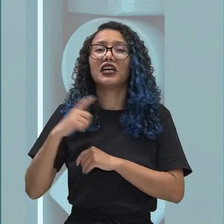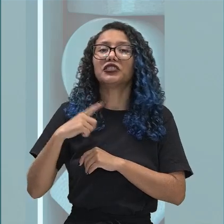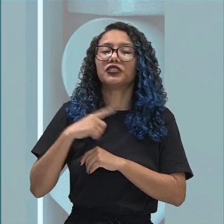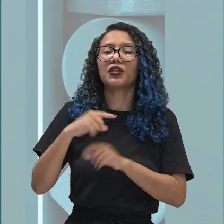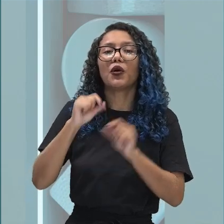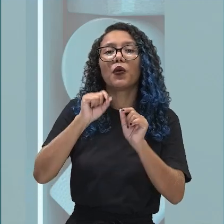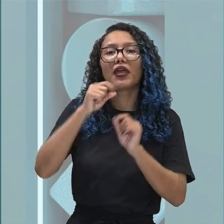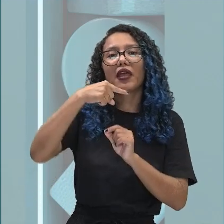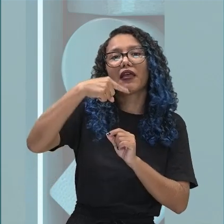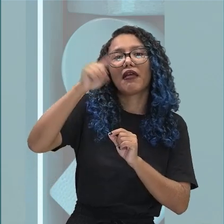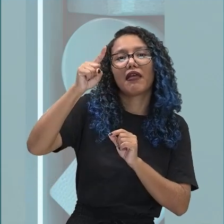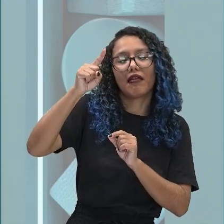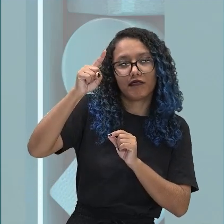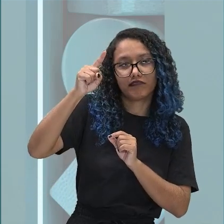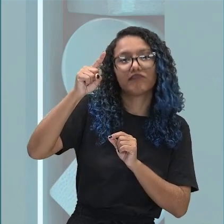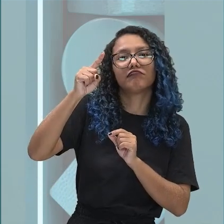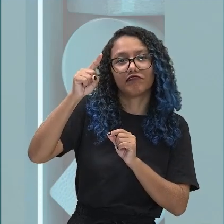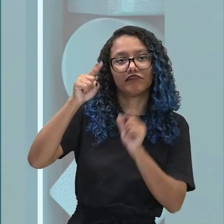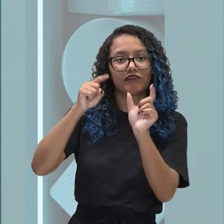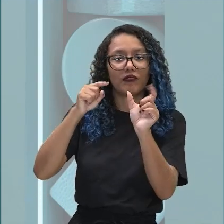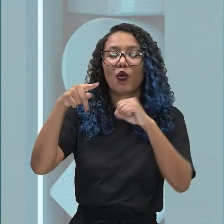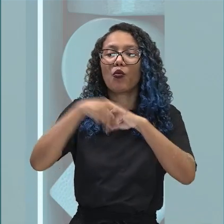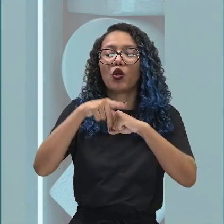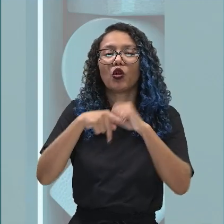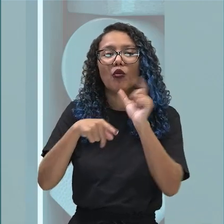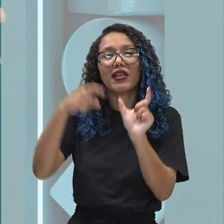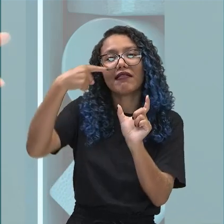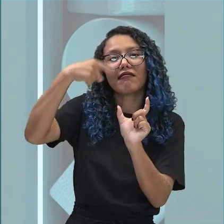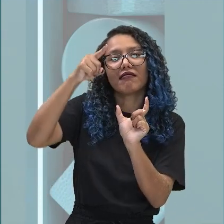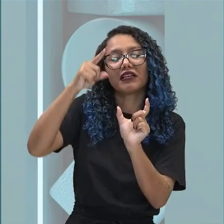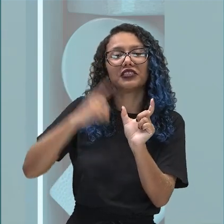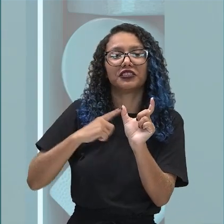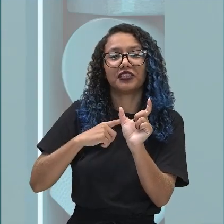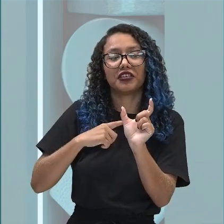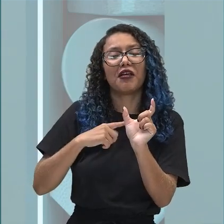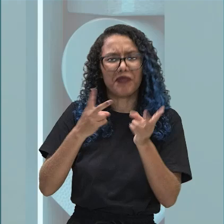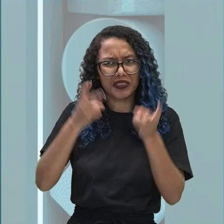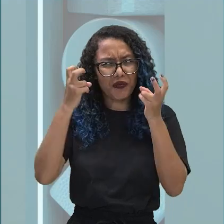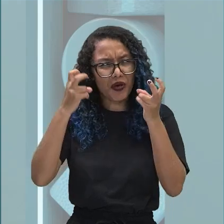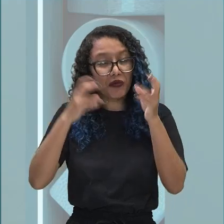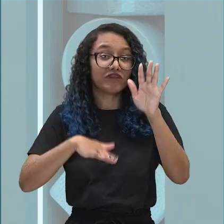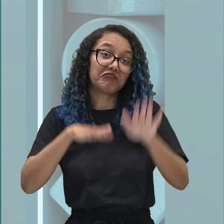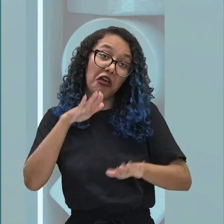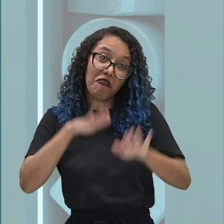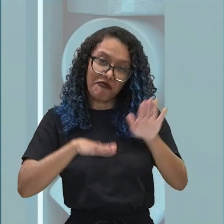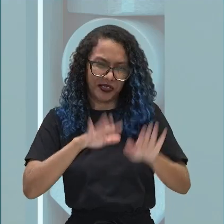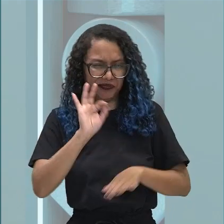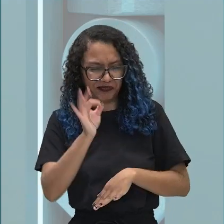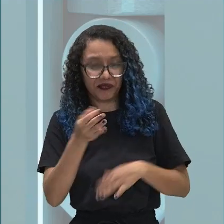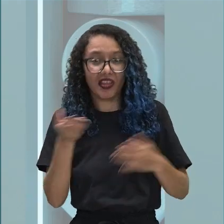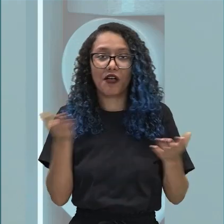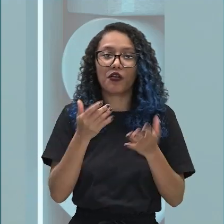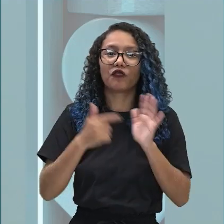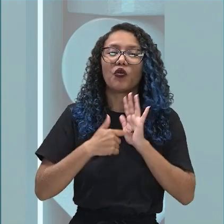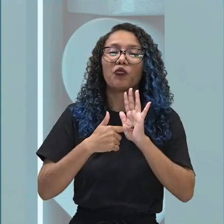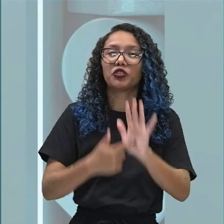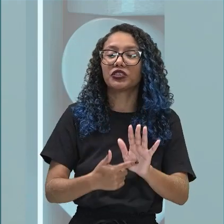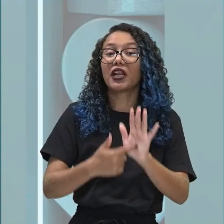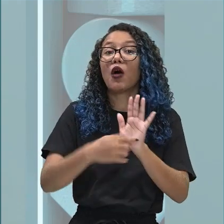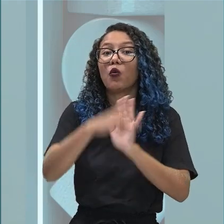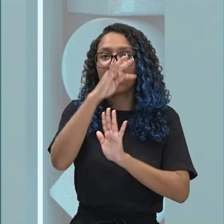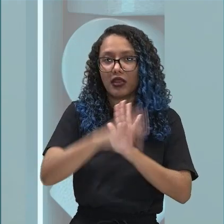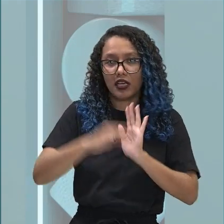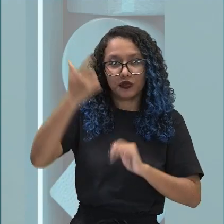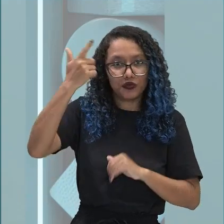acento? Perceberam ou não? Talvez não, né? Mas talvez sim. Bom, agora eu vou mostrar o conto de novo, só o